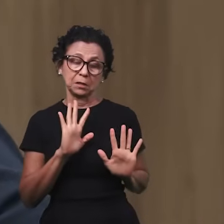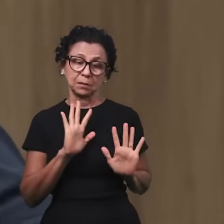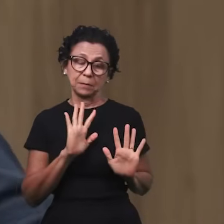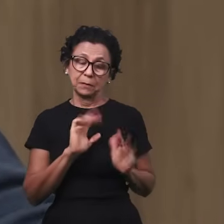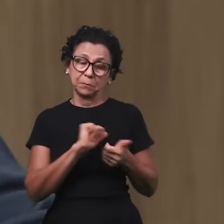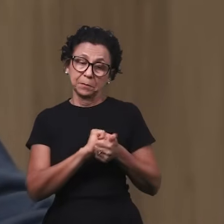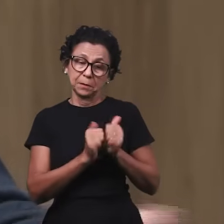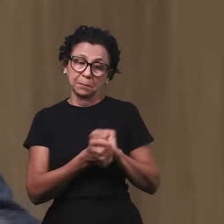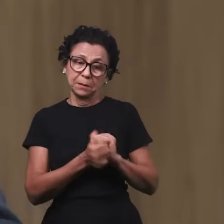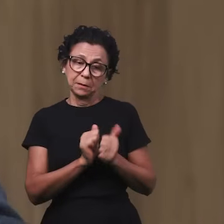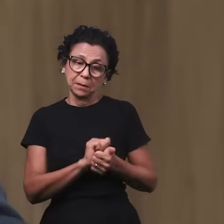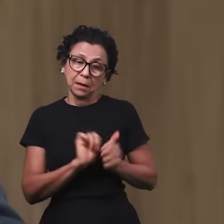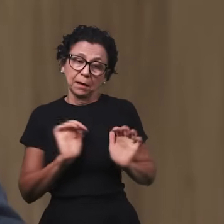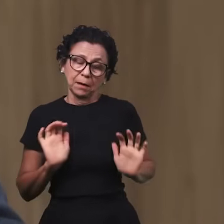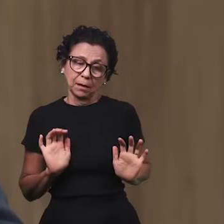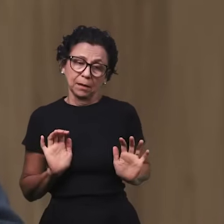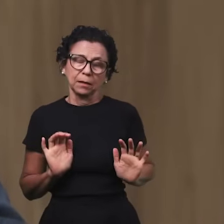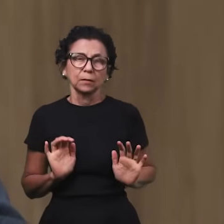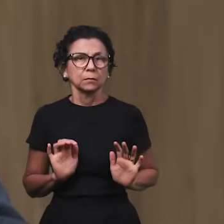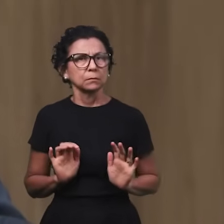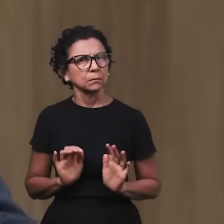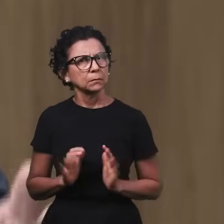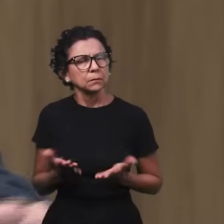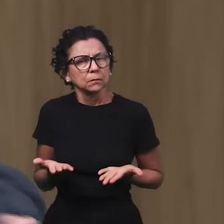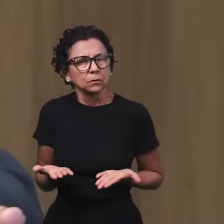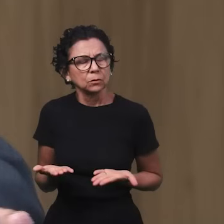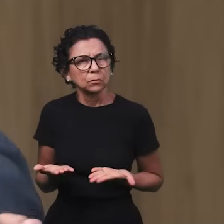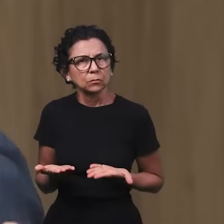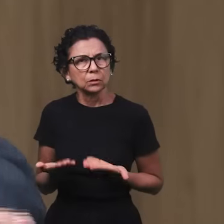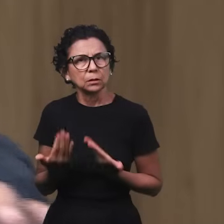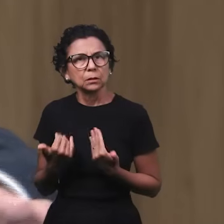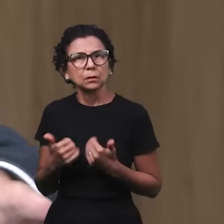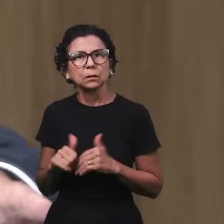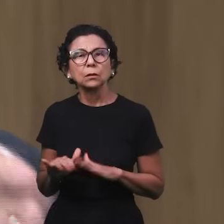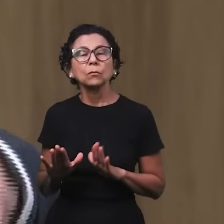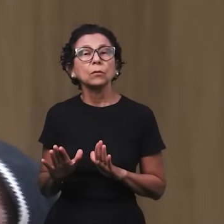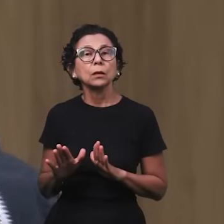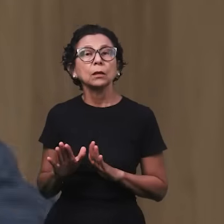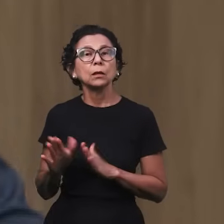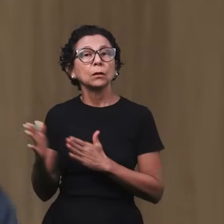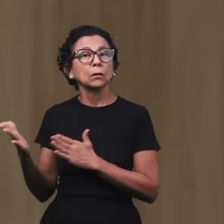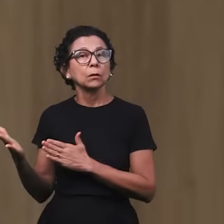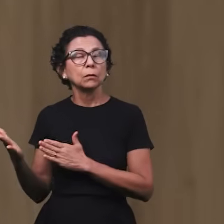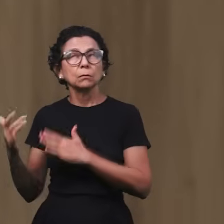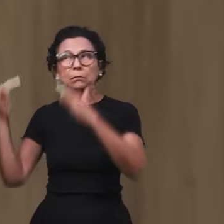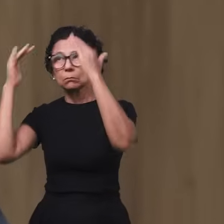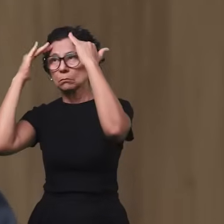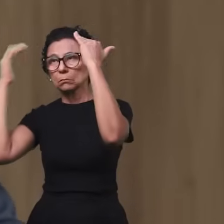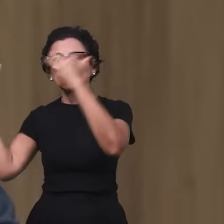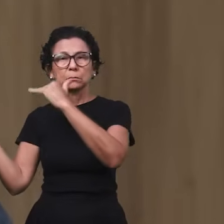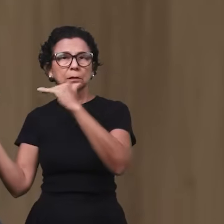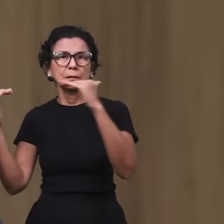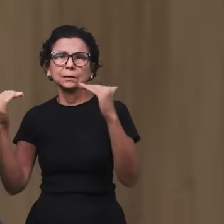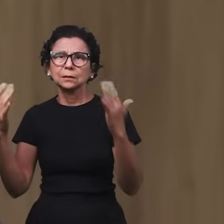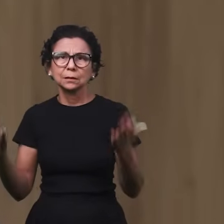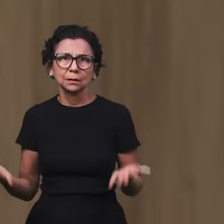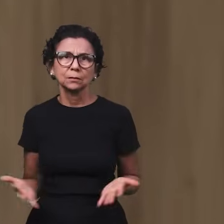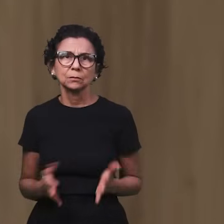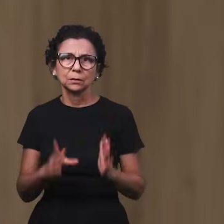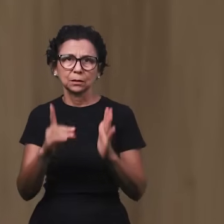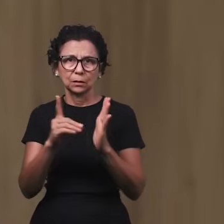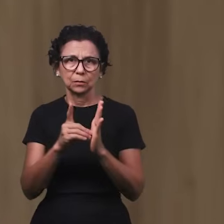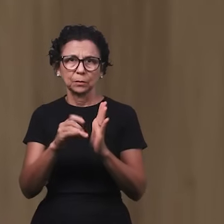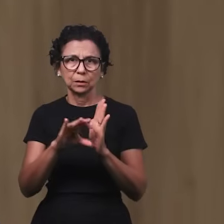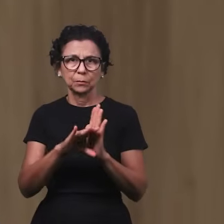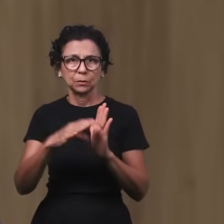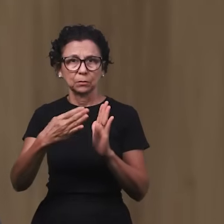interesse, relativizando aquilo que o Senhor falou, eu vou estar saindo daquilo que o Senhor determinou na própria palavra, né? Deuteronômio 4:2,